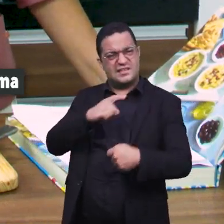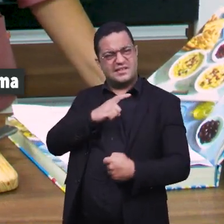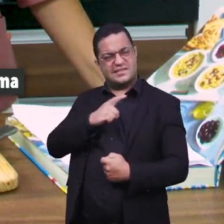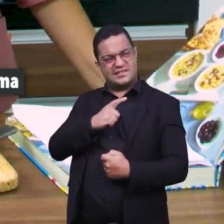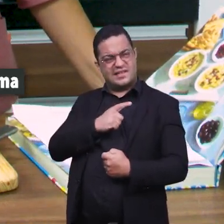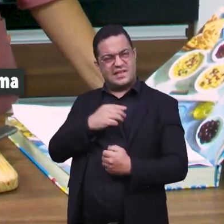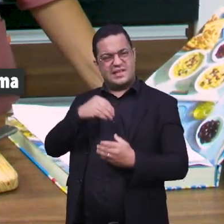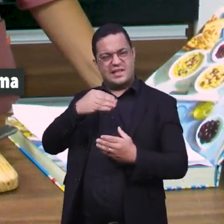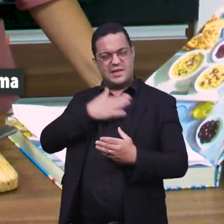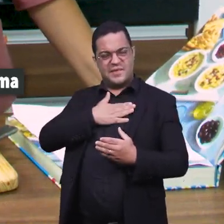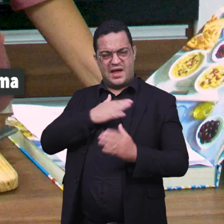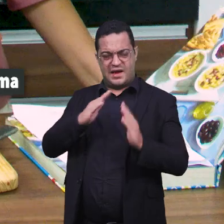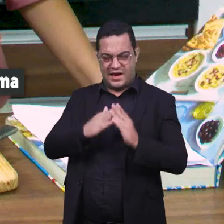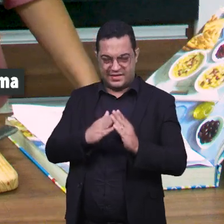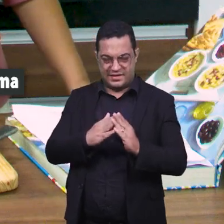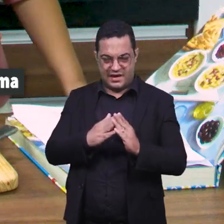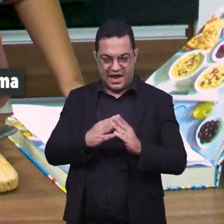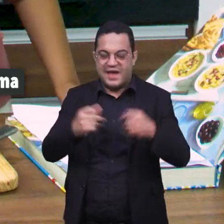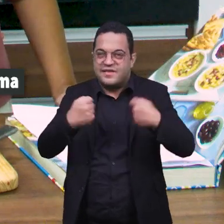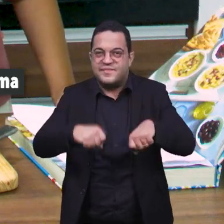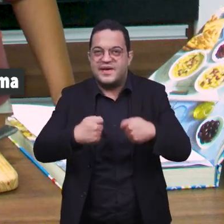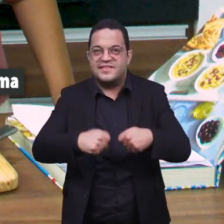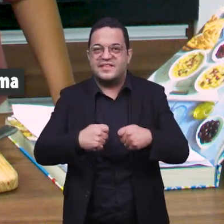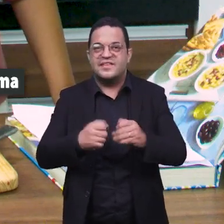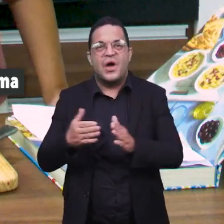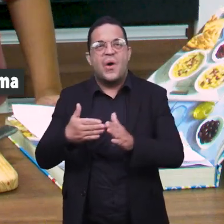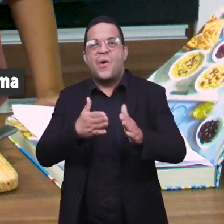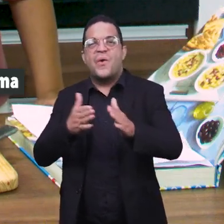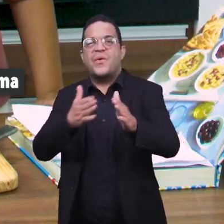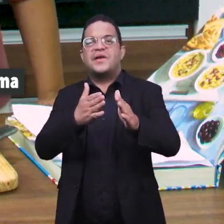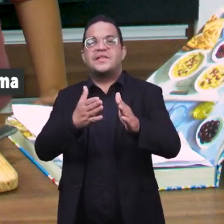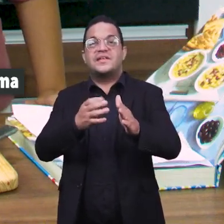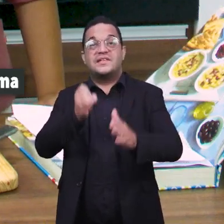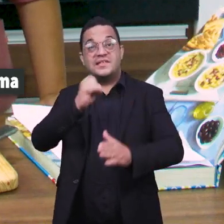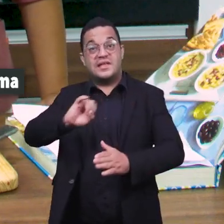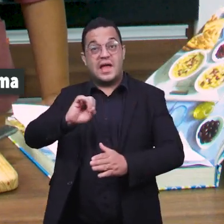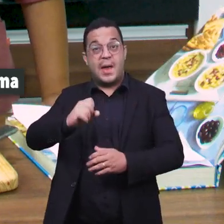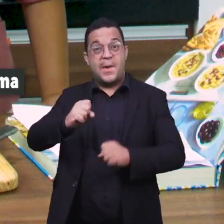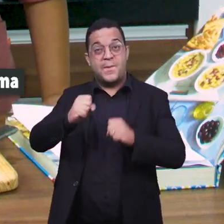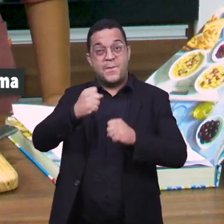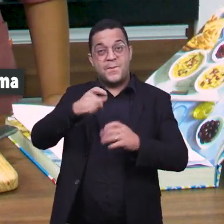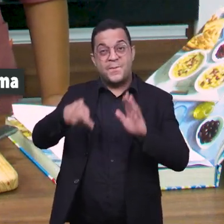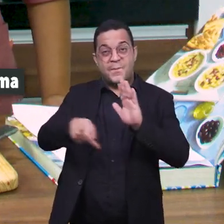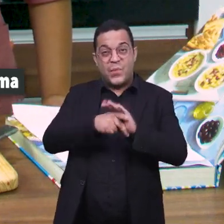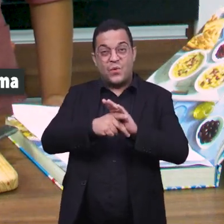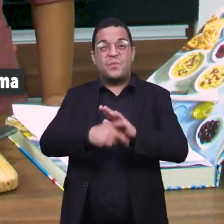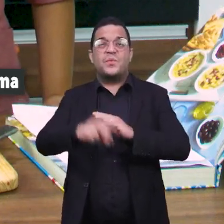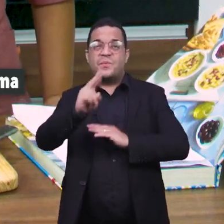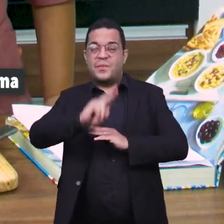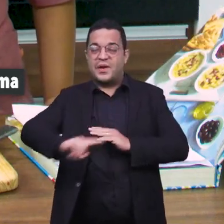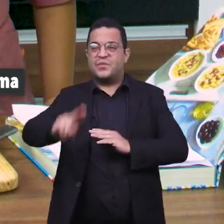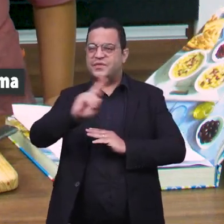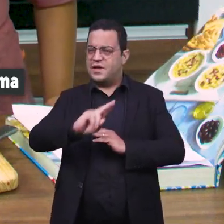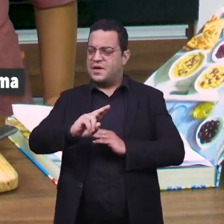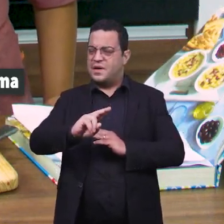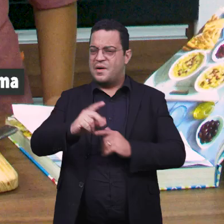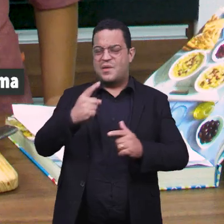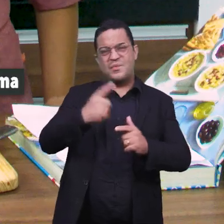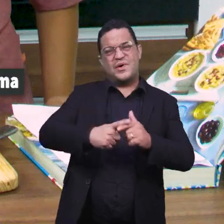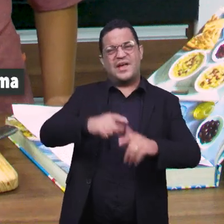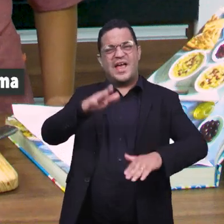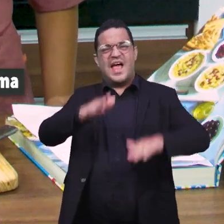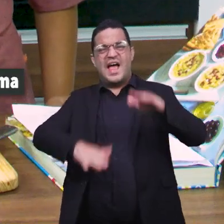justamente desmistificar isso. E achar que é útil, né, Ana? Pensar que vai resolver e